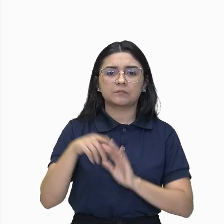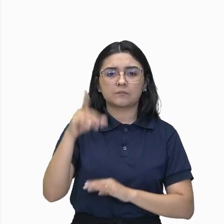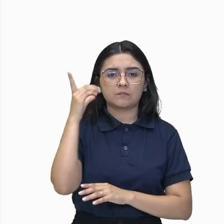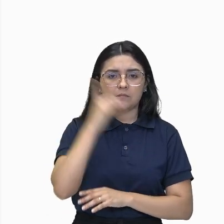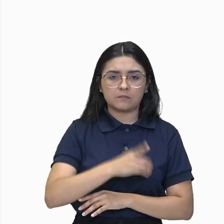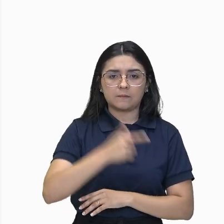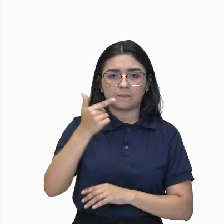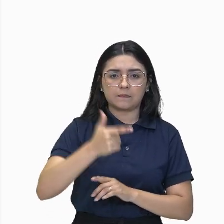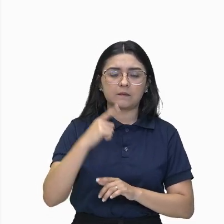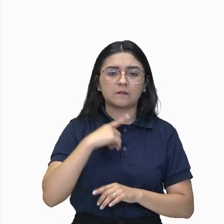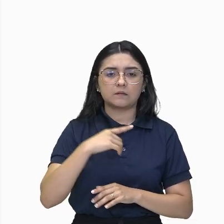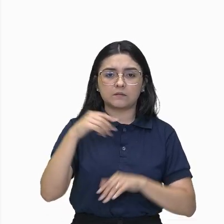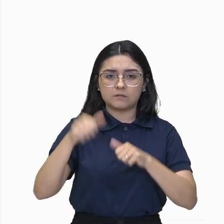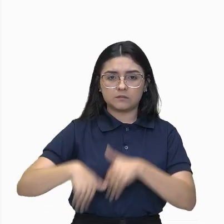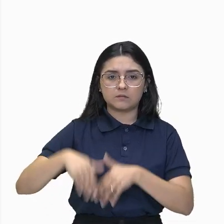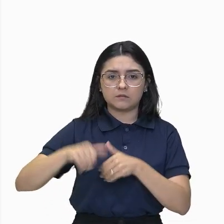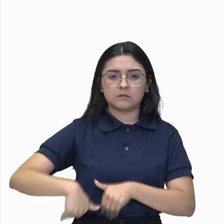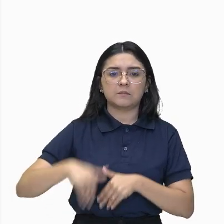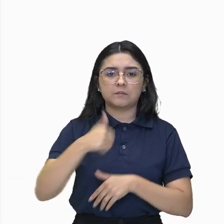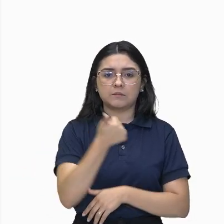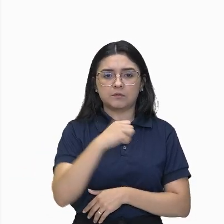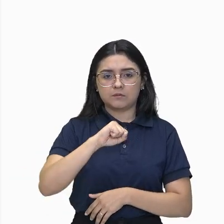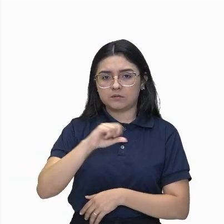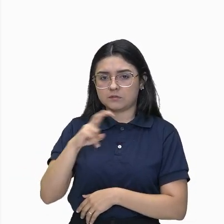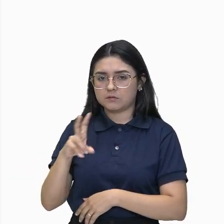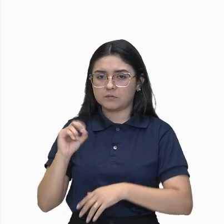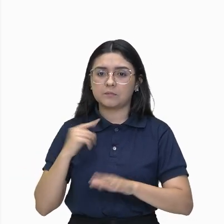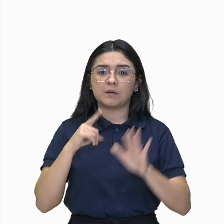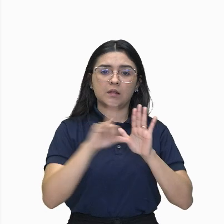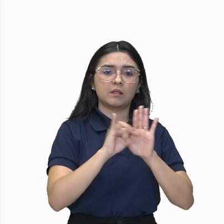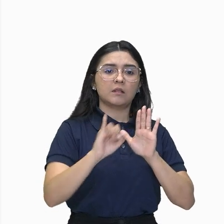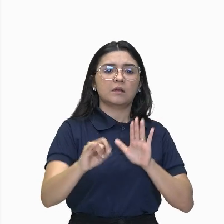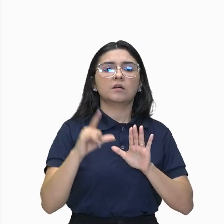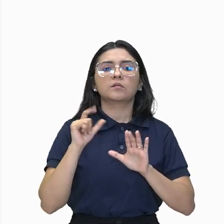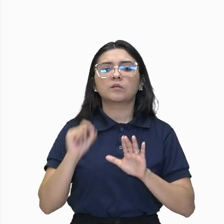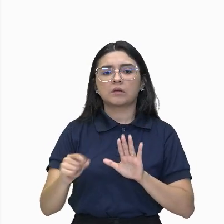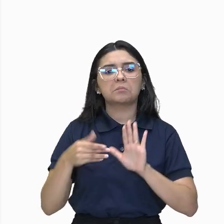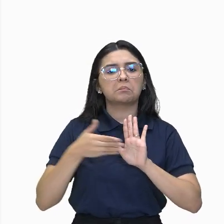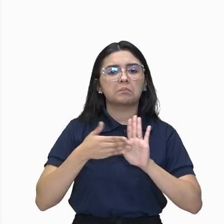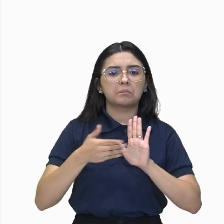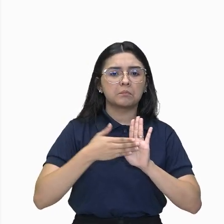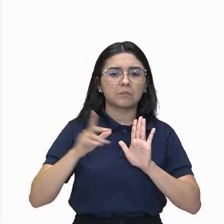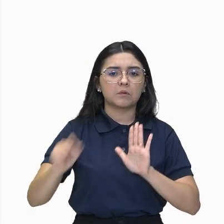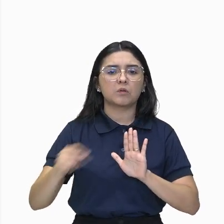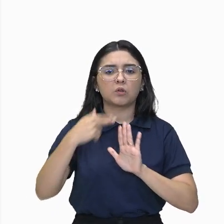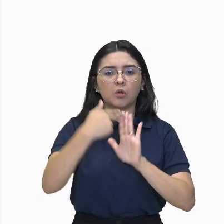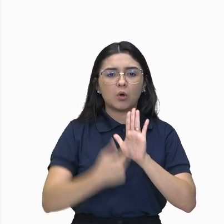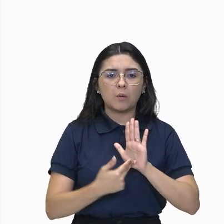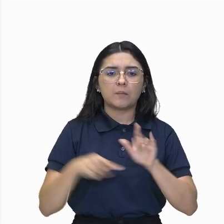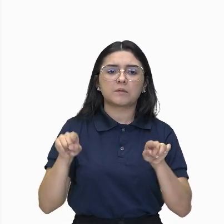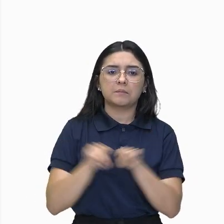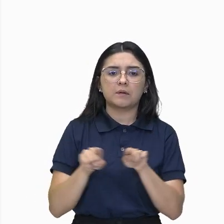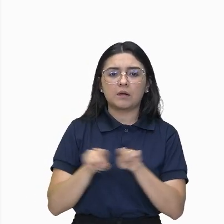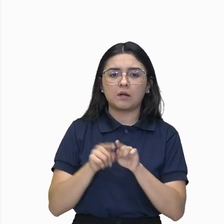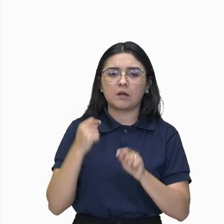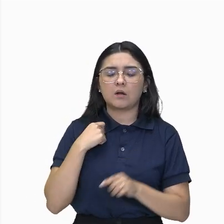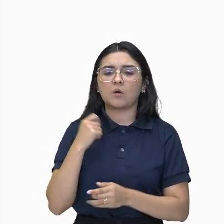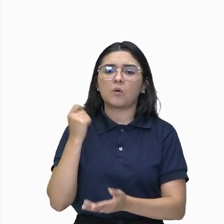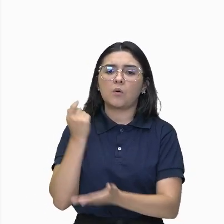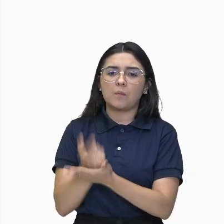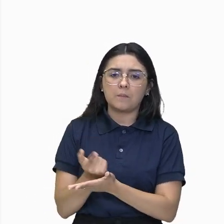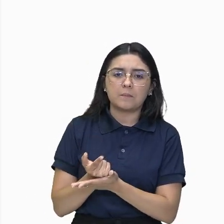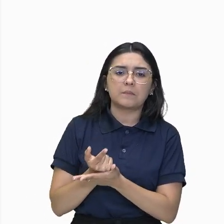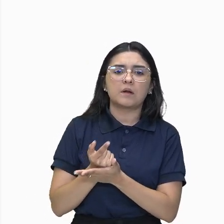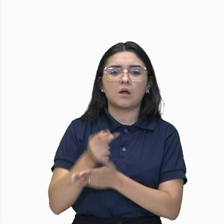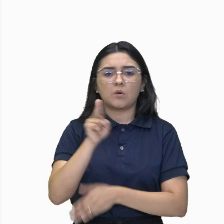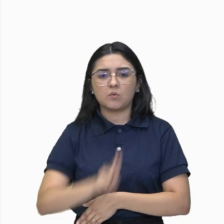de 1850, foi uma lei que determinou parâmetros e normas sobre a posse, manutenção,